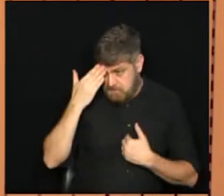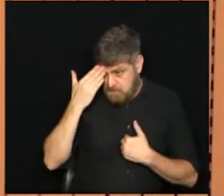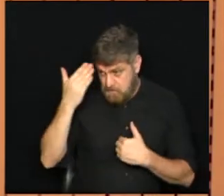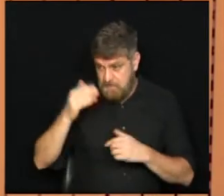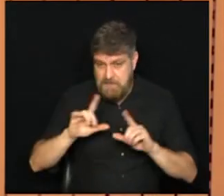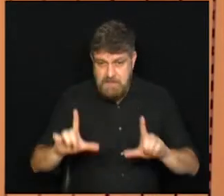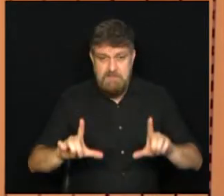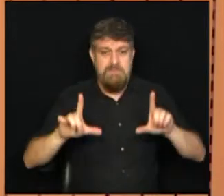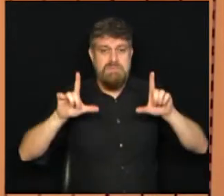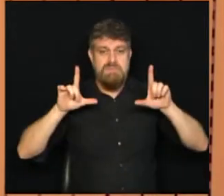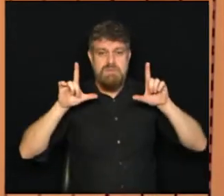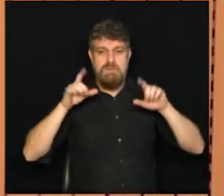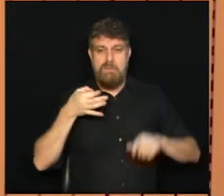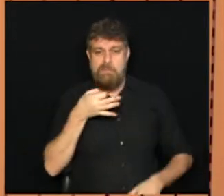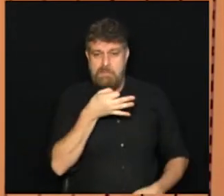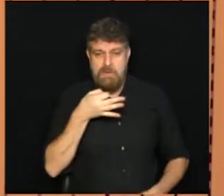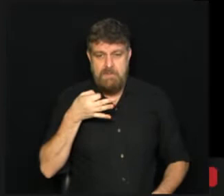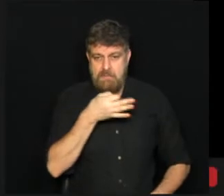entrar.